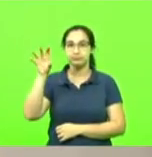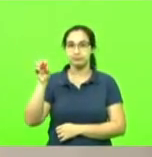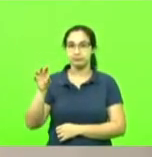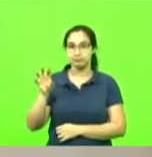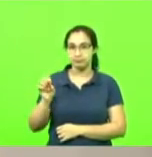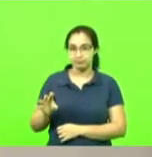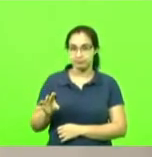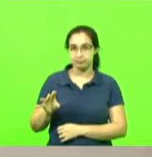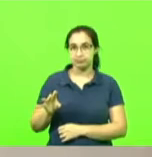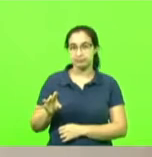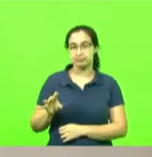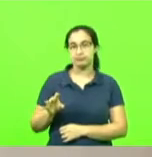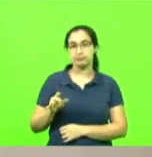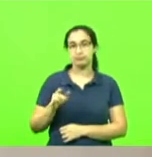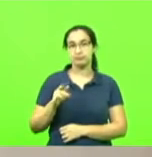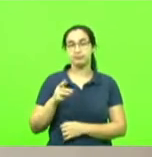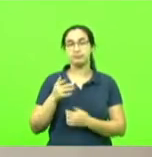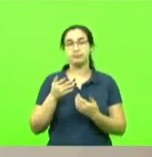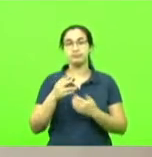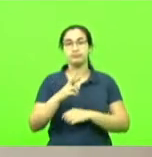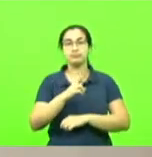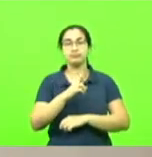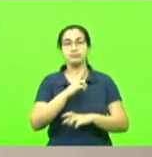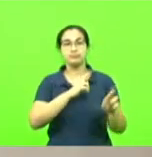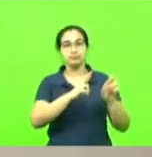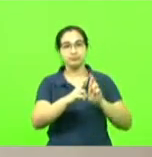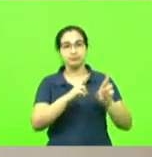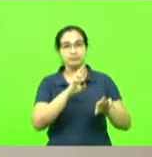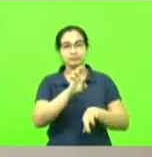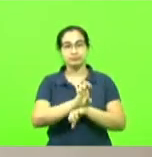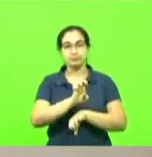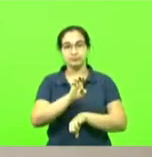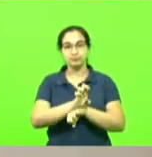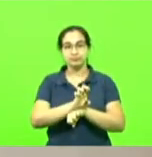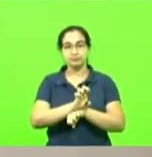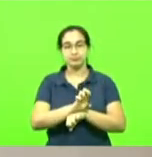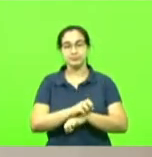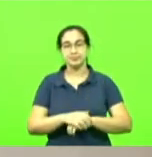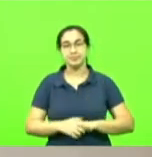nas rodovias estaduais. Em discussão?